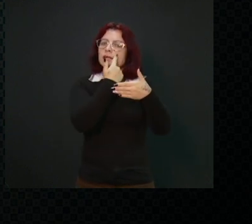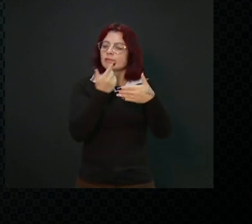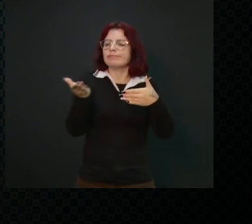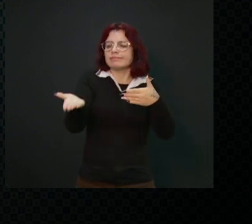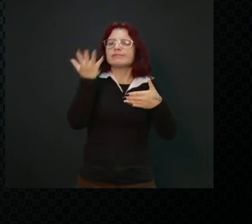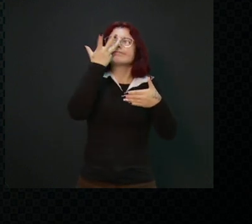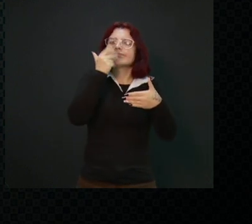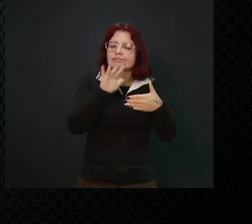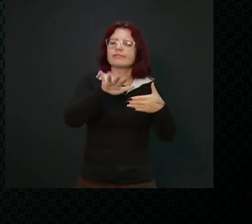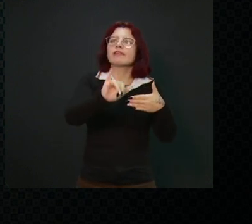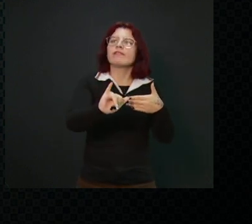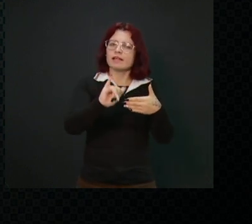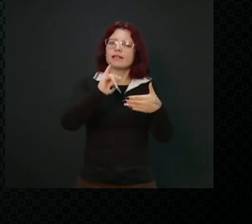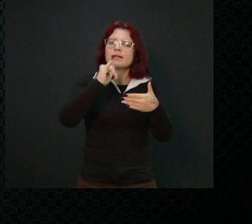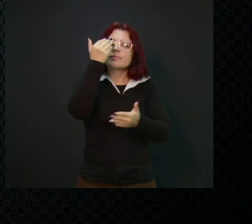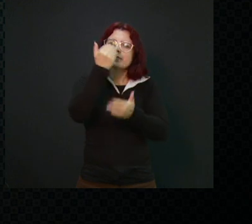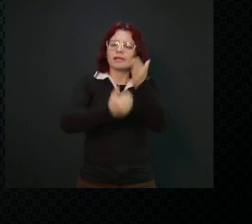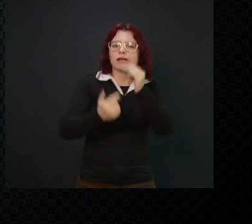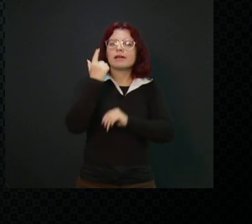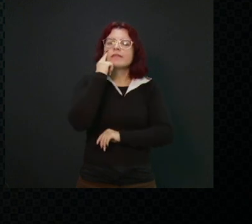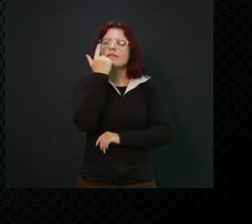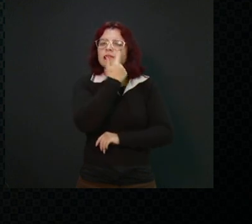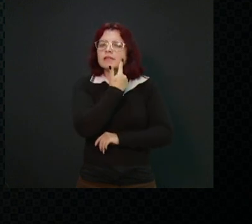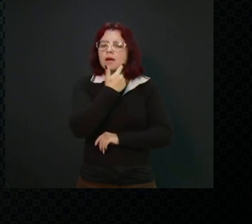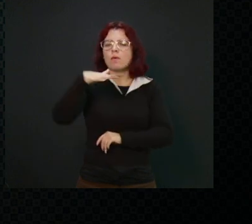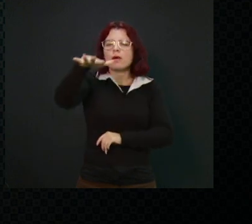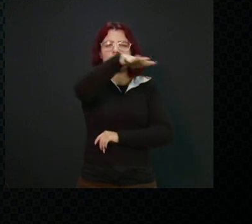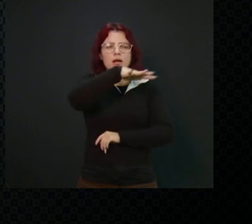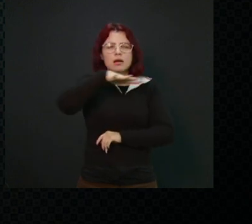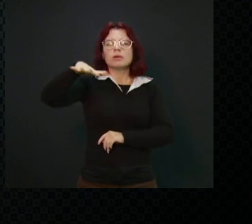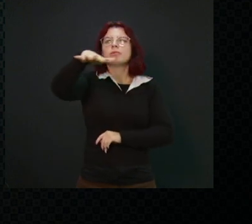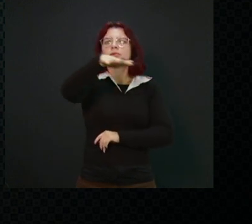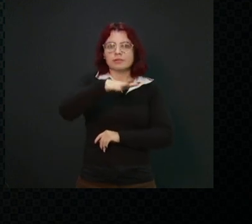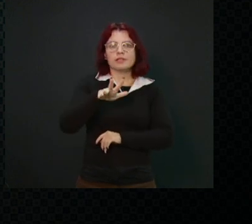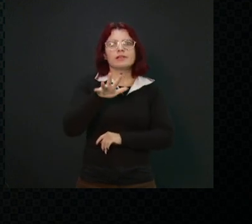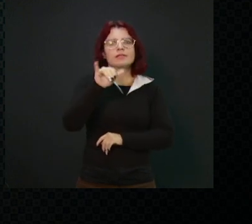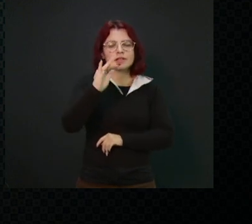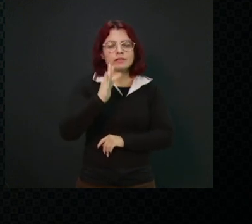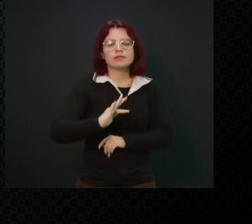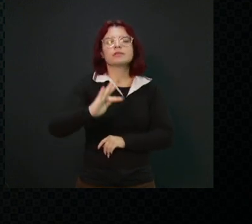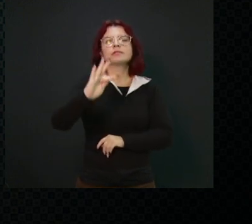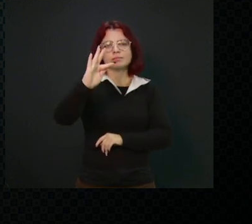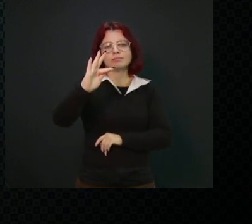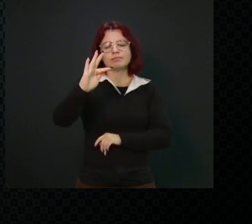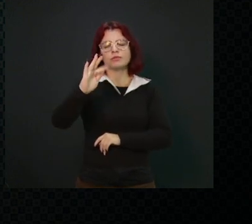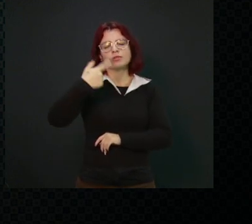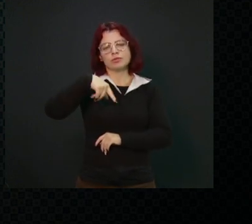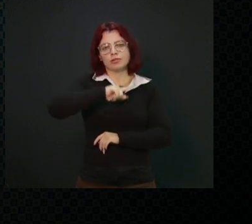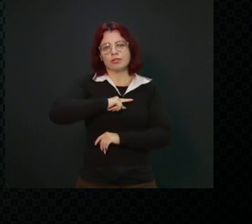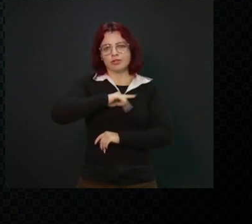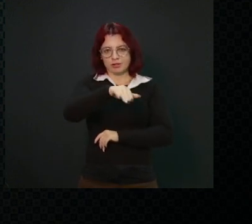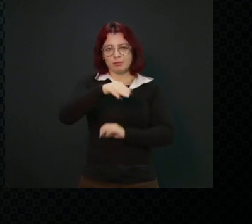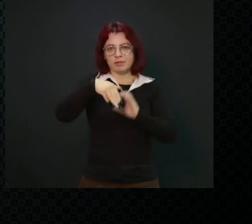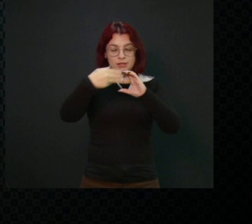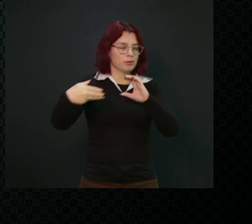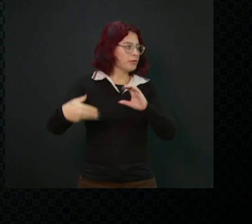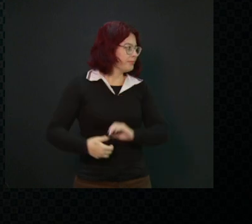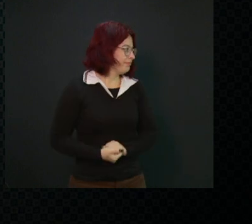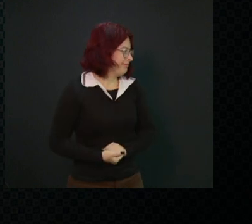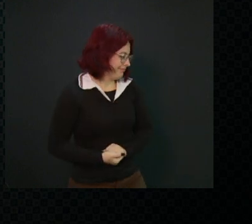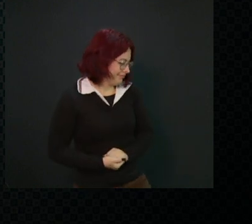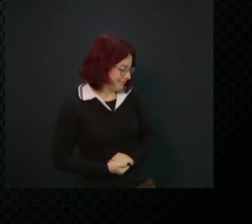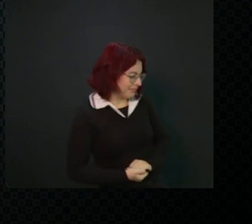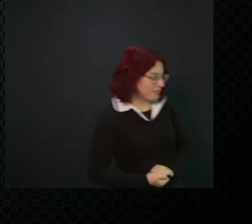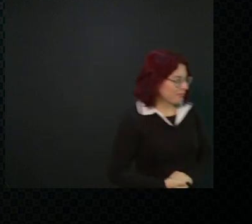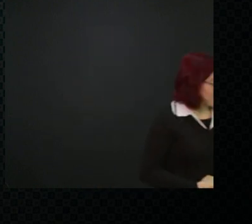esteja perdendo a visão, o campo de visão, e possivelmente seja a síndrome de Usher. E nós